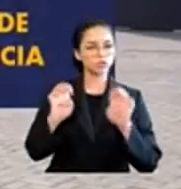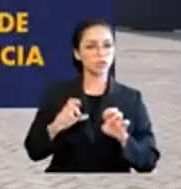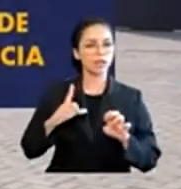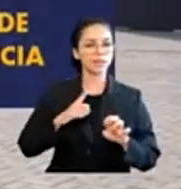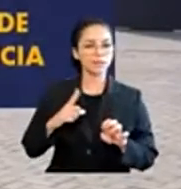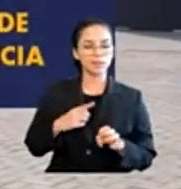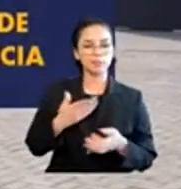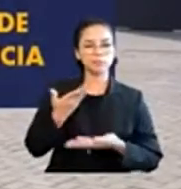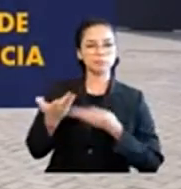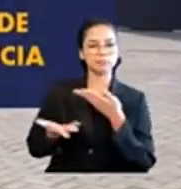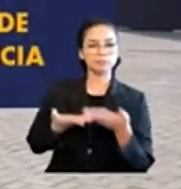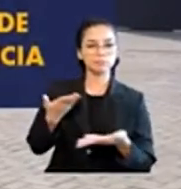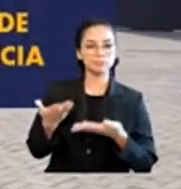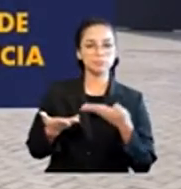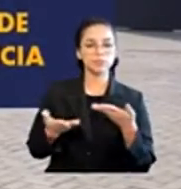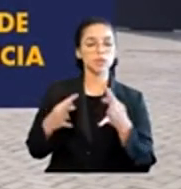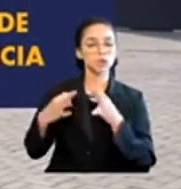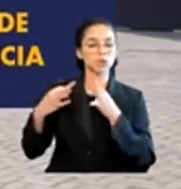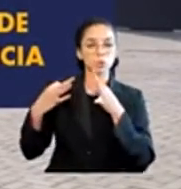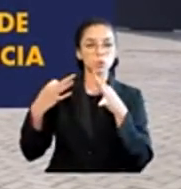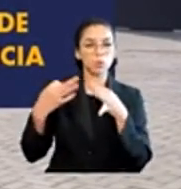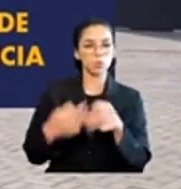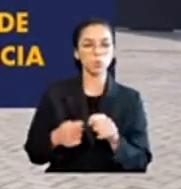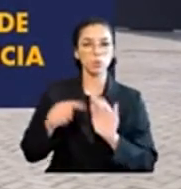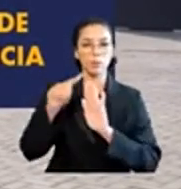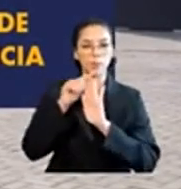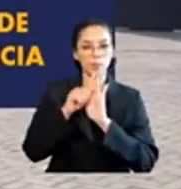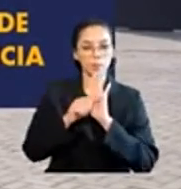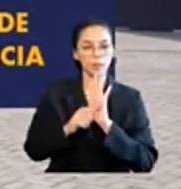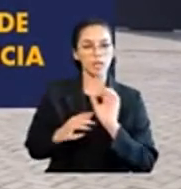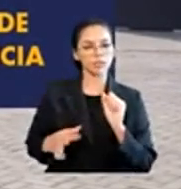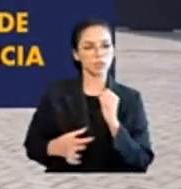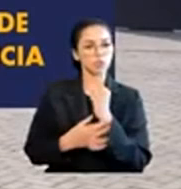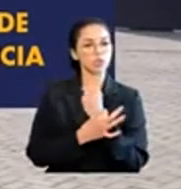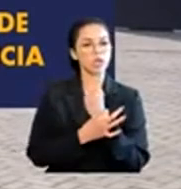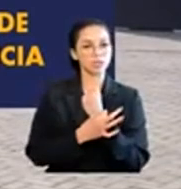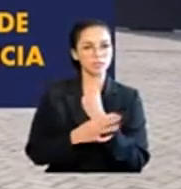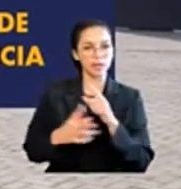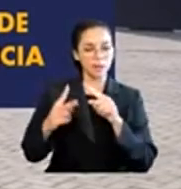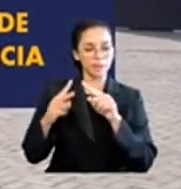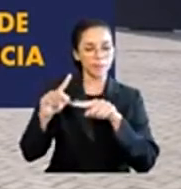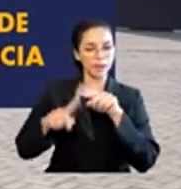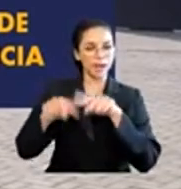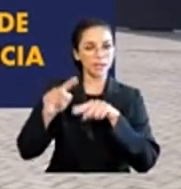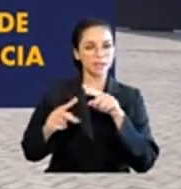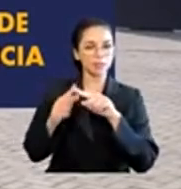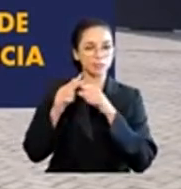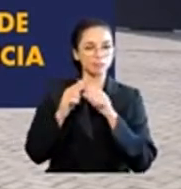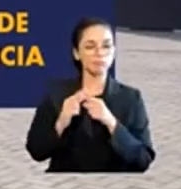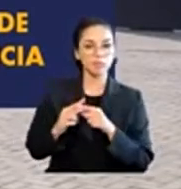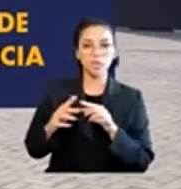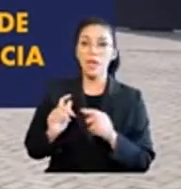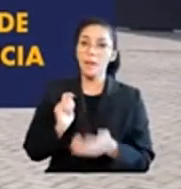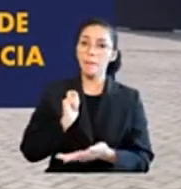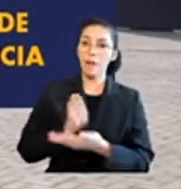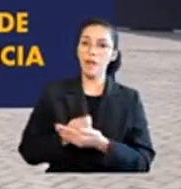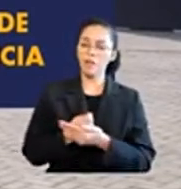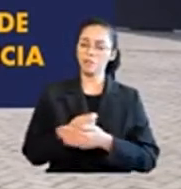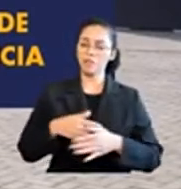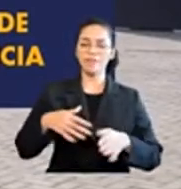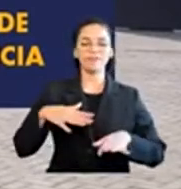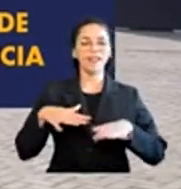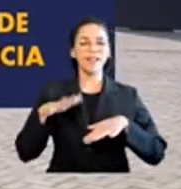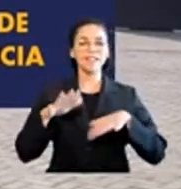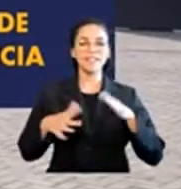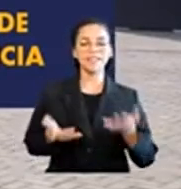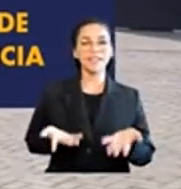pacotes customizados, a segurança das peças genuínas Mopar e uma opção de pagamento super flexibilizada e, além de tudo isso, o